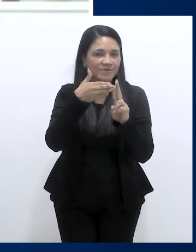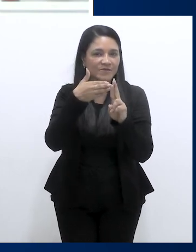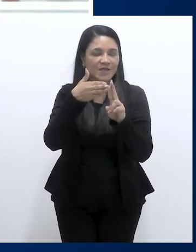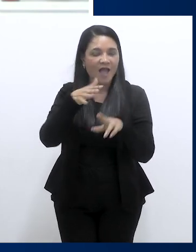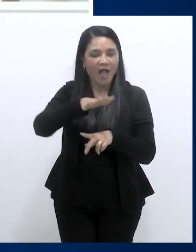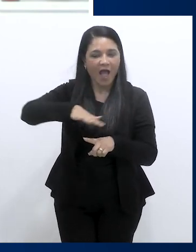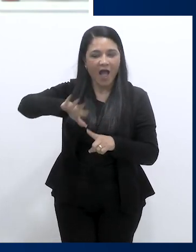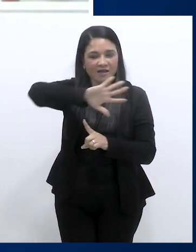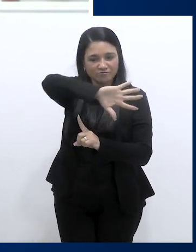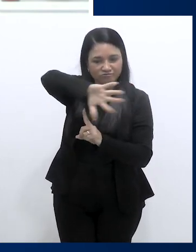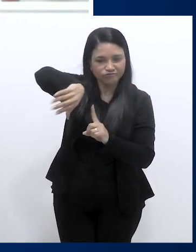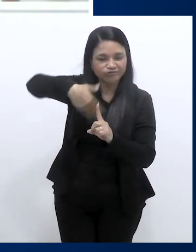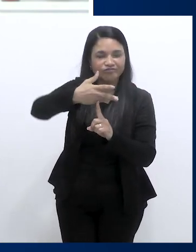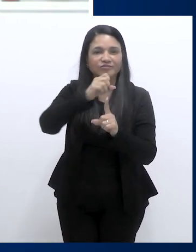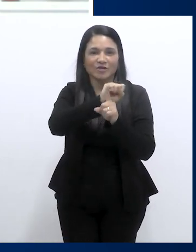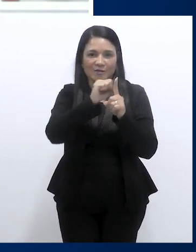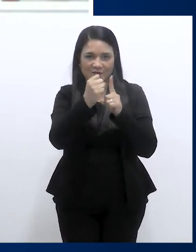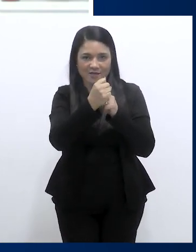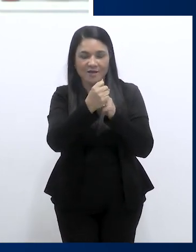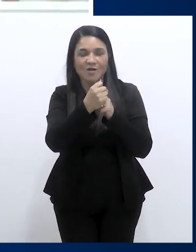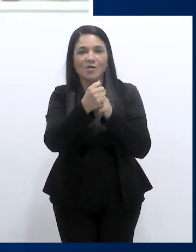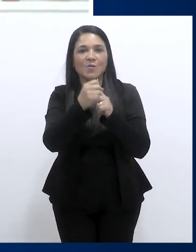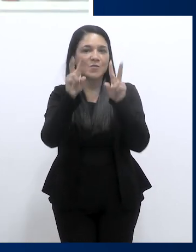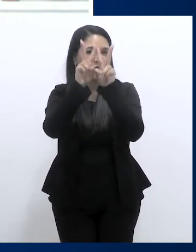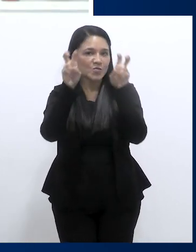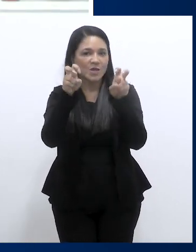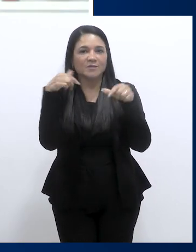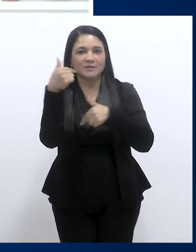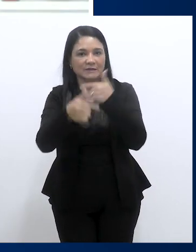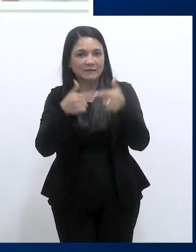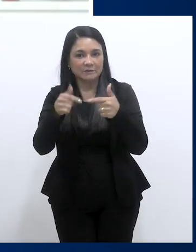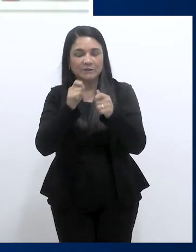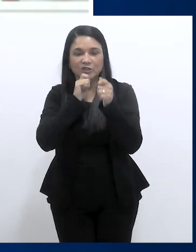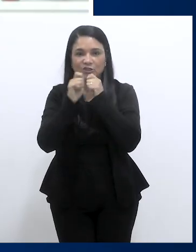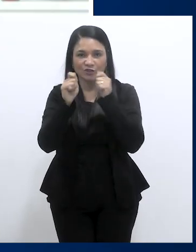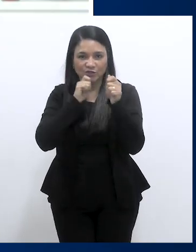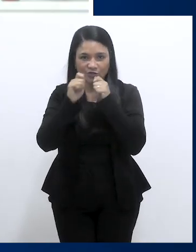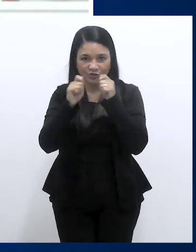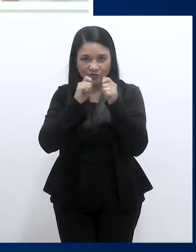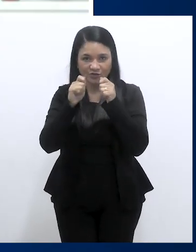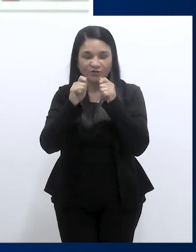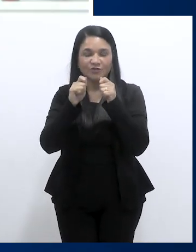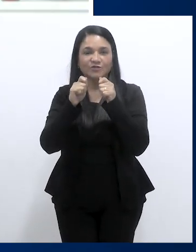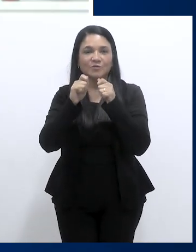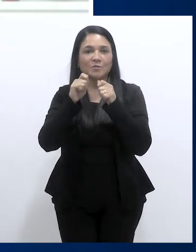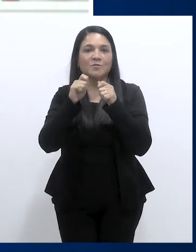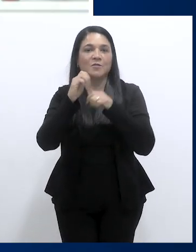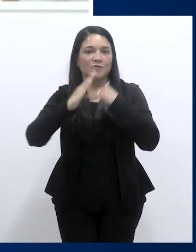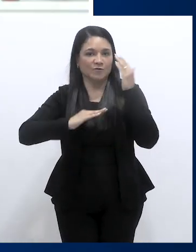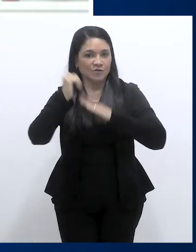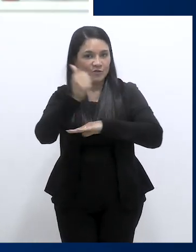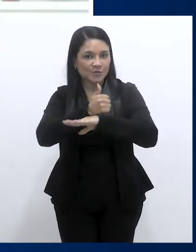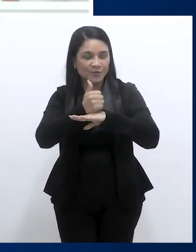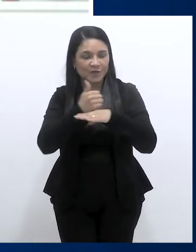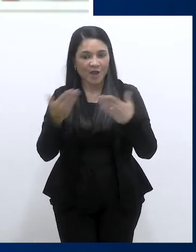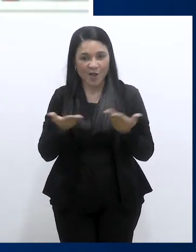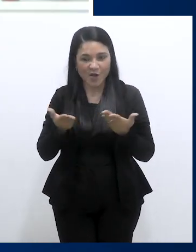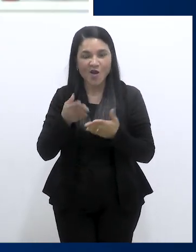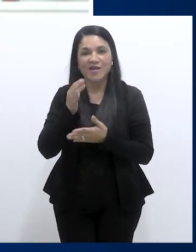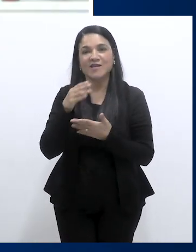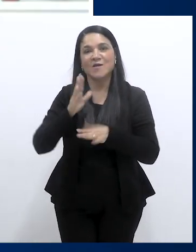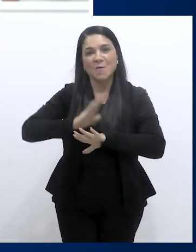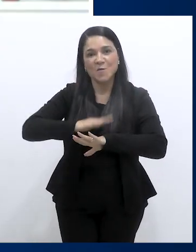área socioambiental, que é o meu tema de trabalho como jornalista. E agora eu achei que chegou a hora